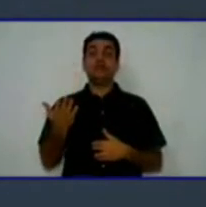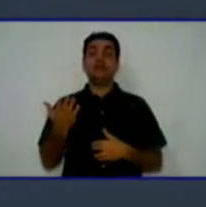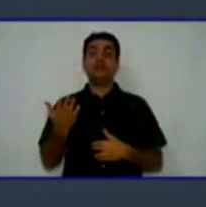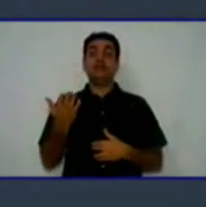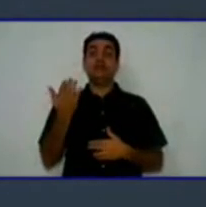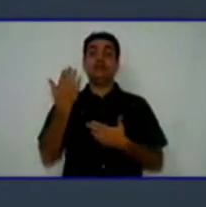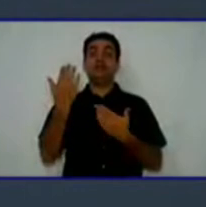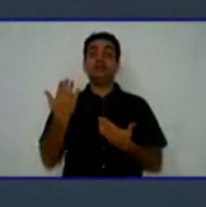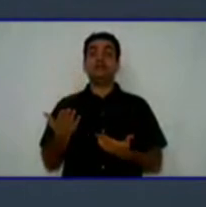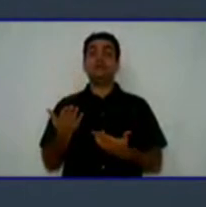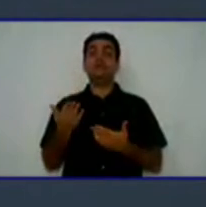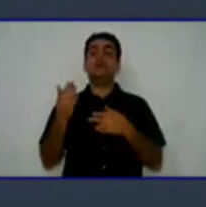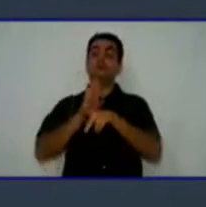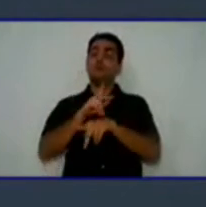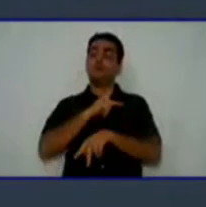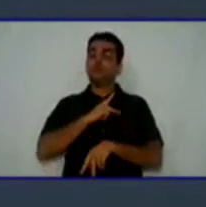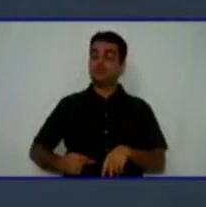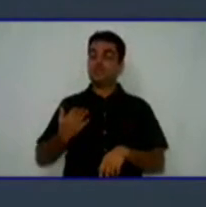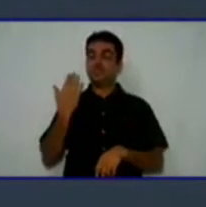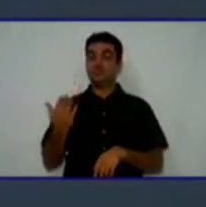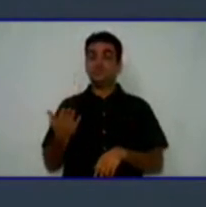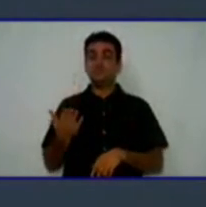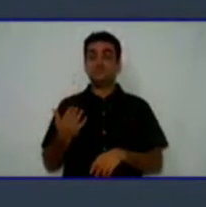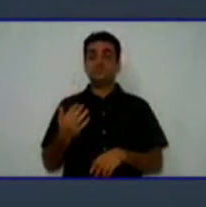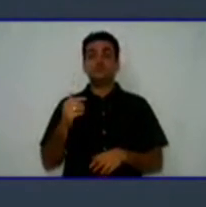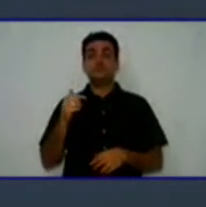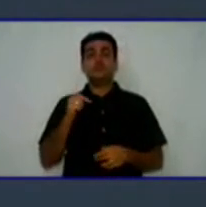Vossa Excelência, eminente presidente.